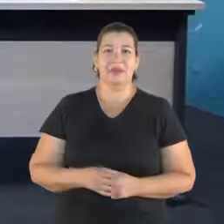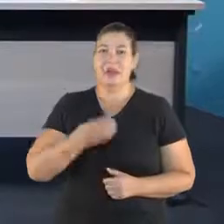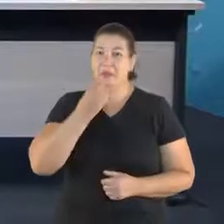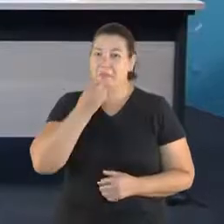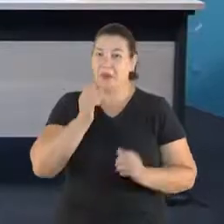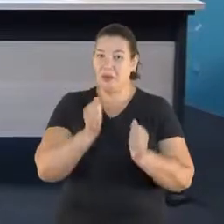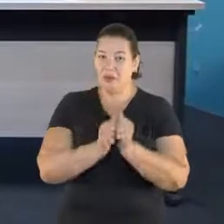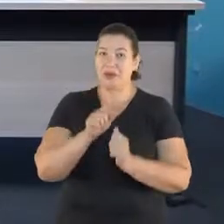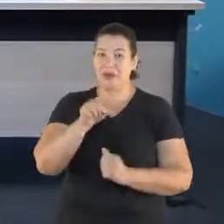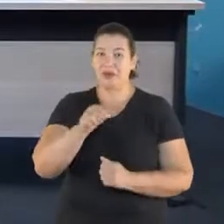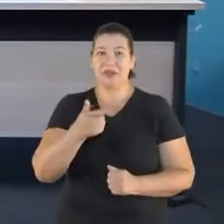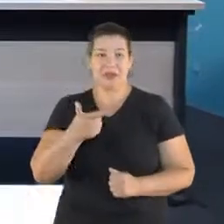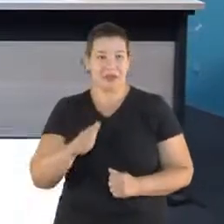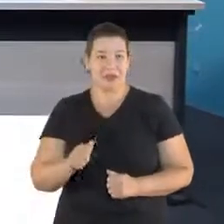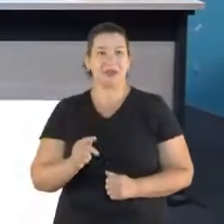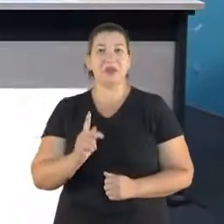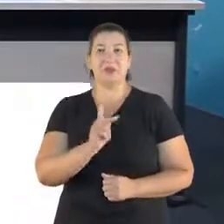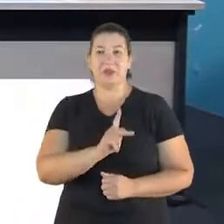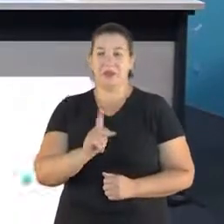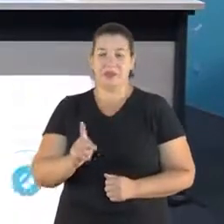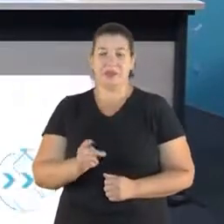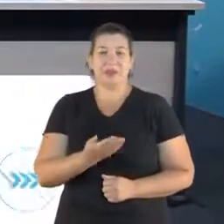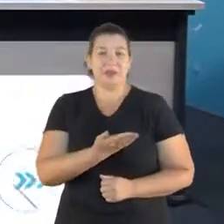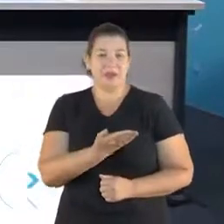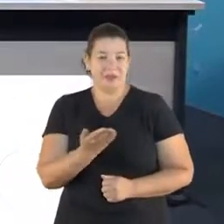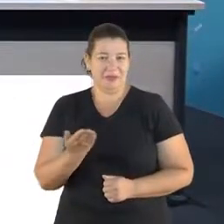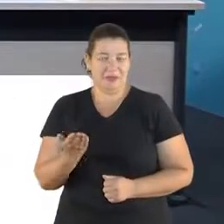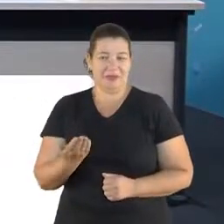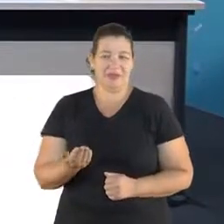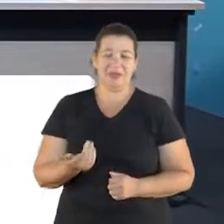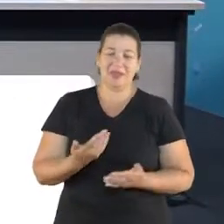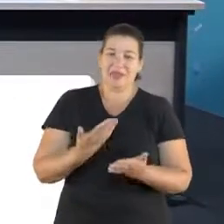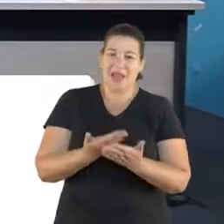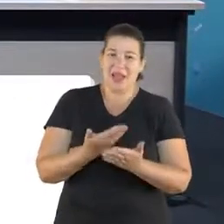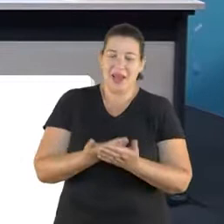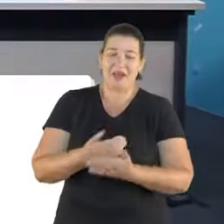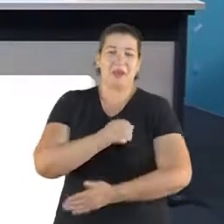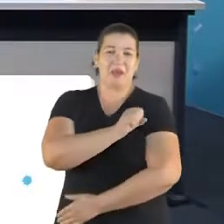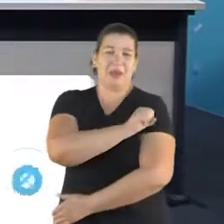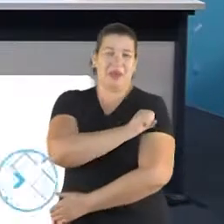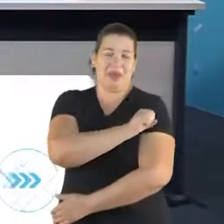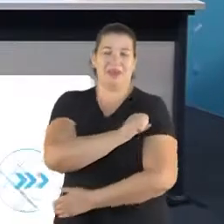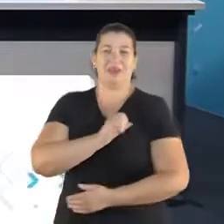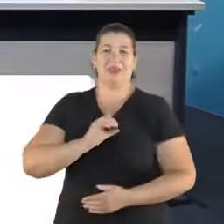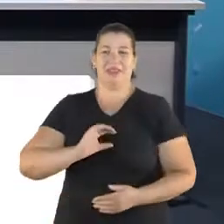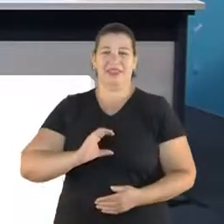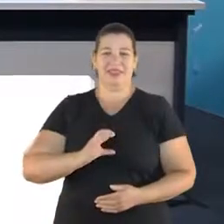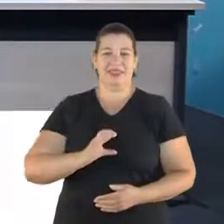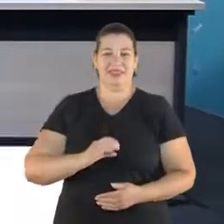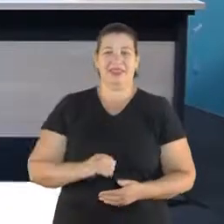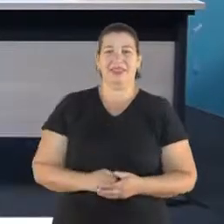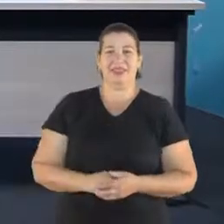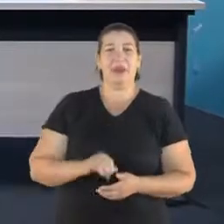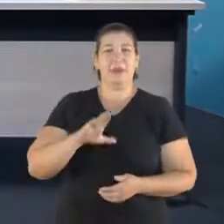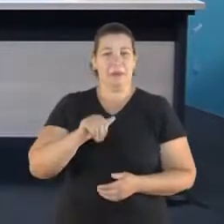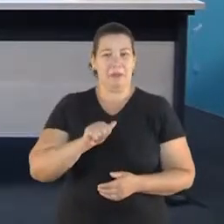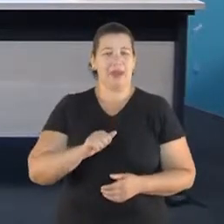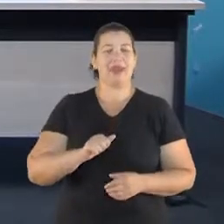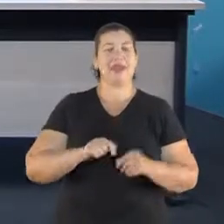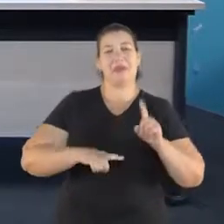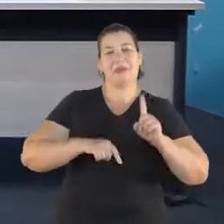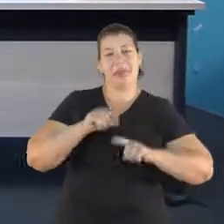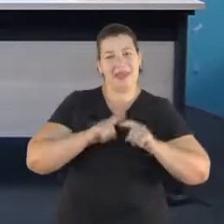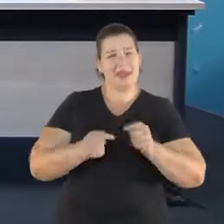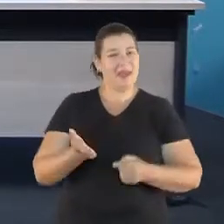Que bom estar com vocês aqui novamente. Eu sou o professor Renato e eu estou de volta para a nossa aula do 8º ano de Ciências. Pega o